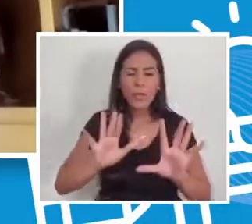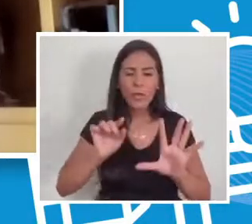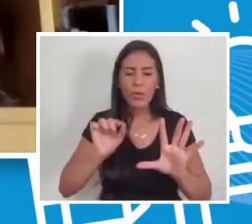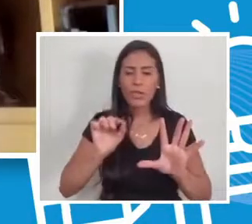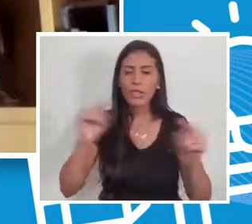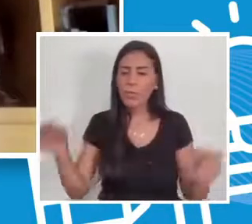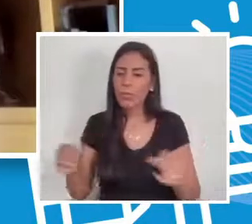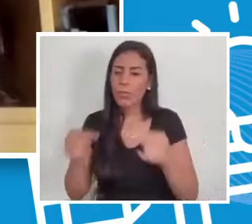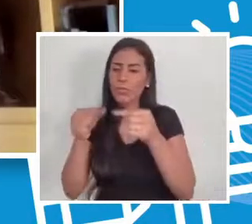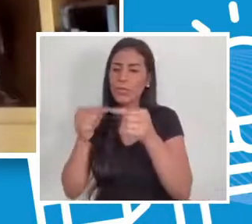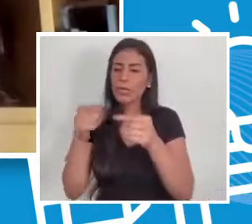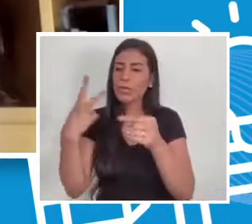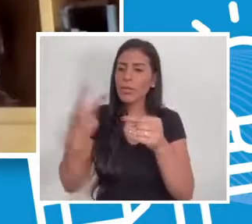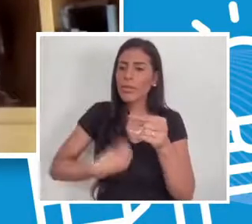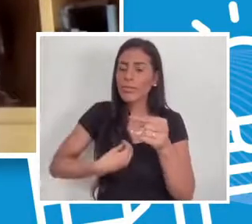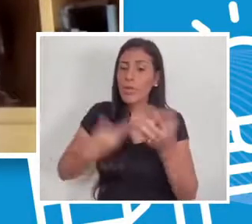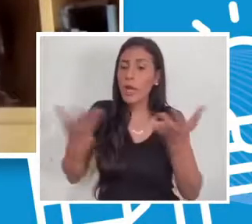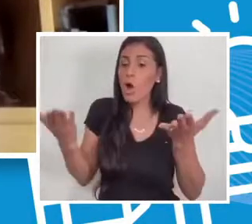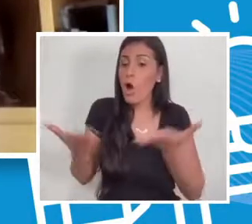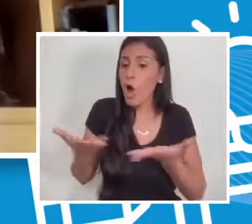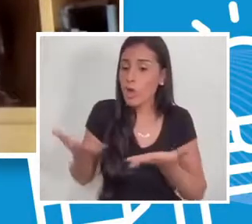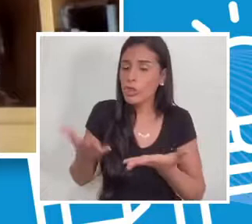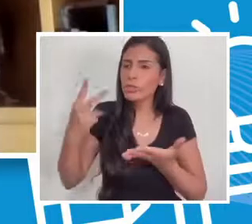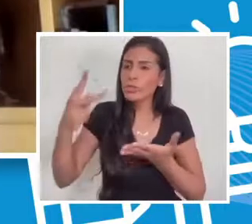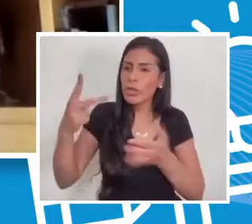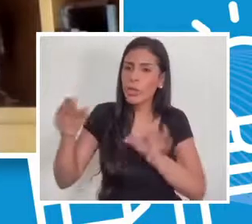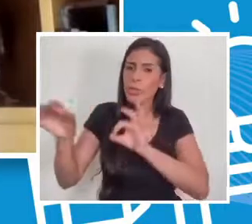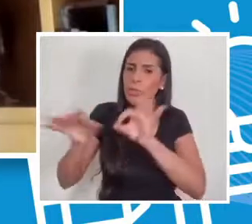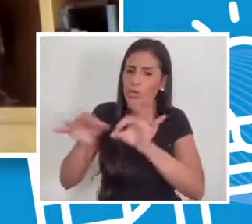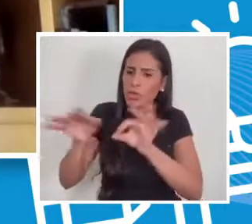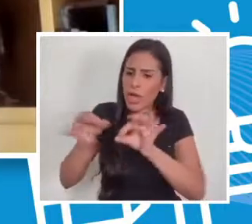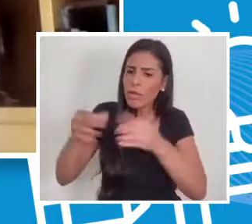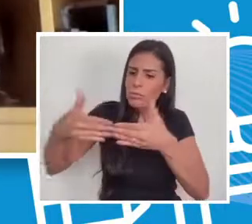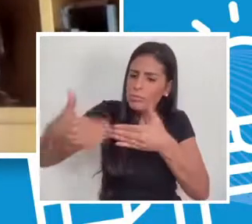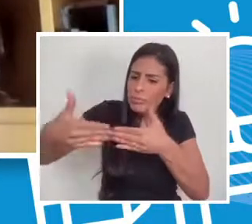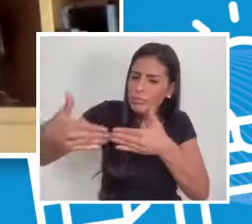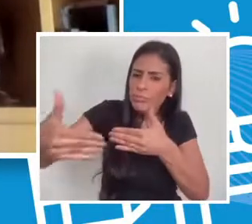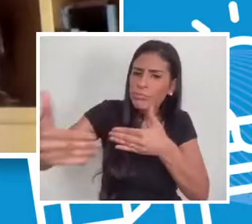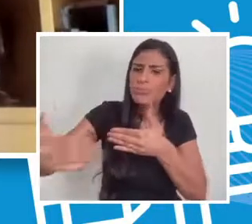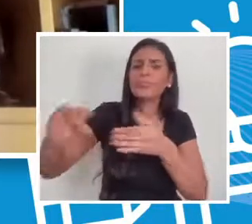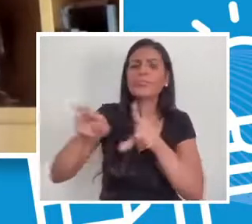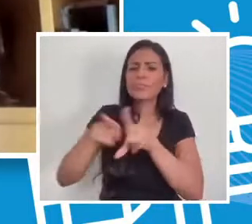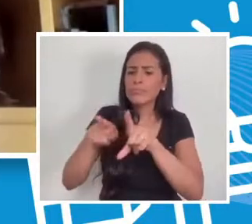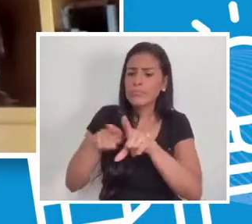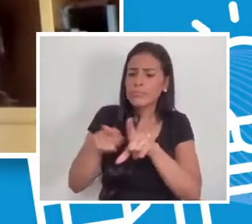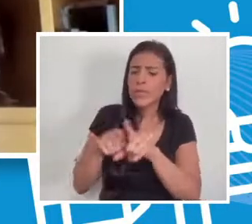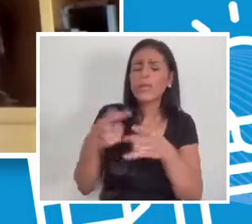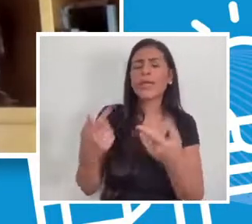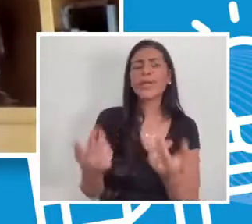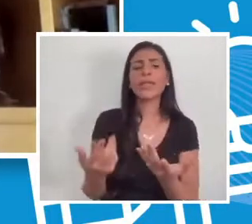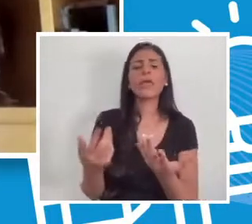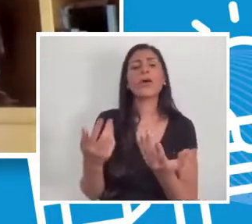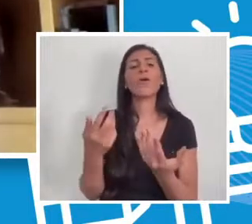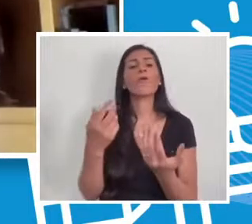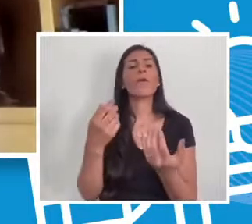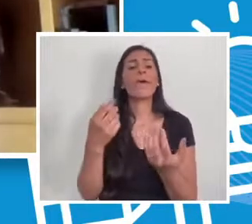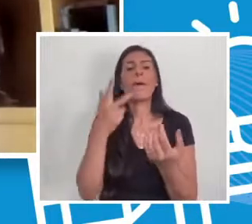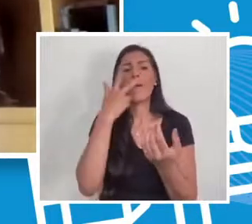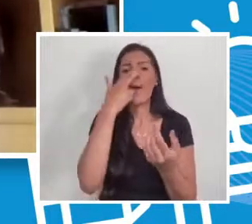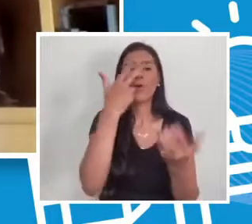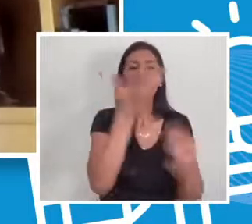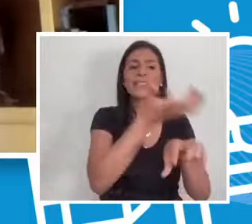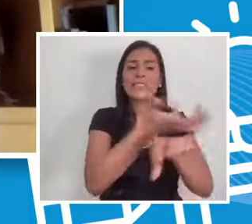e especialmente aquilo que esteja relacionado a possibilidades interdisciplinares,